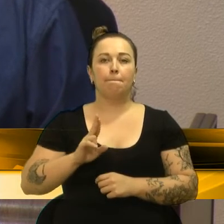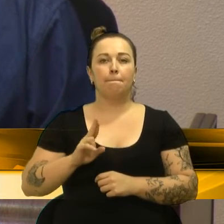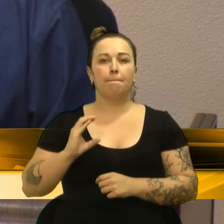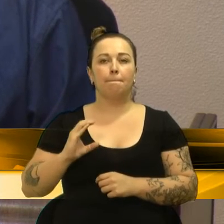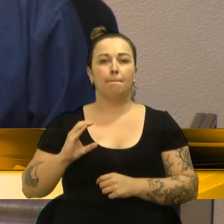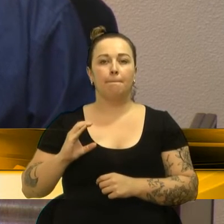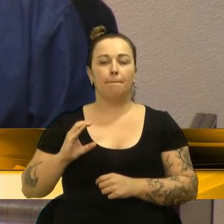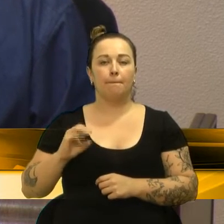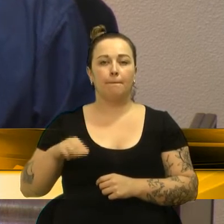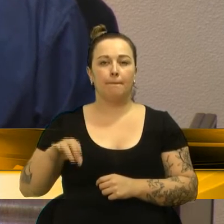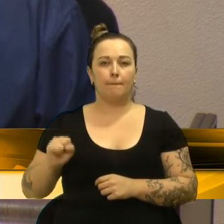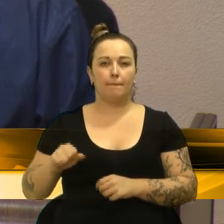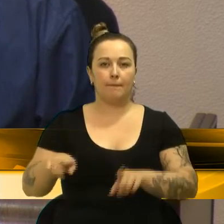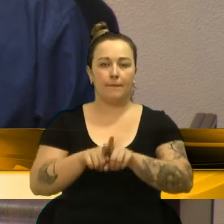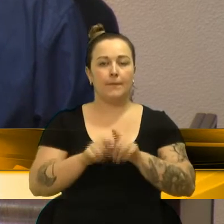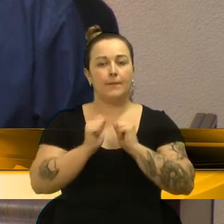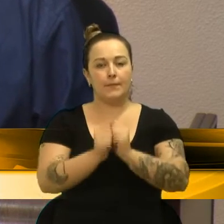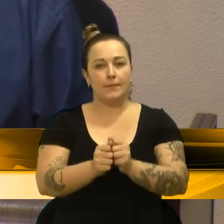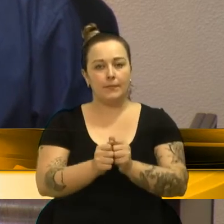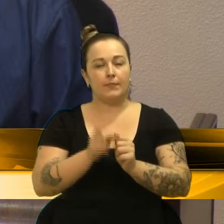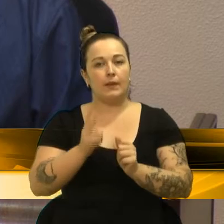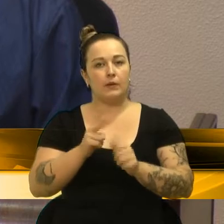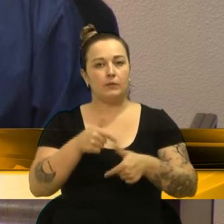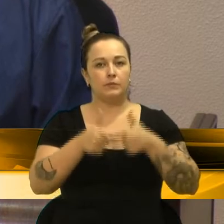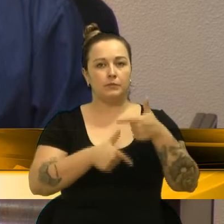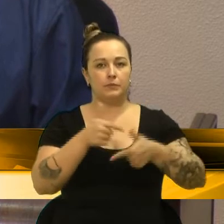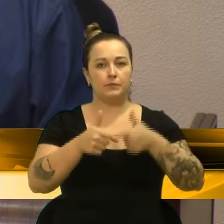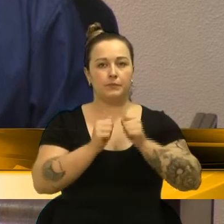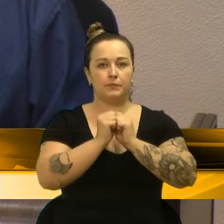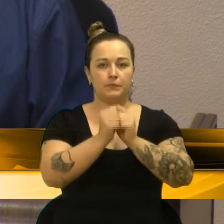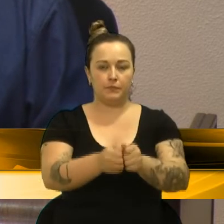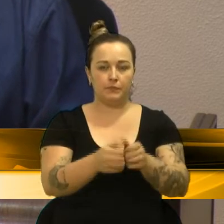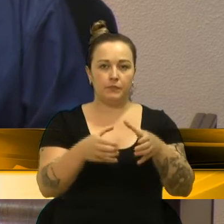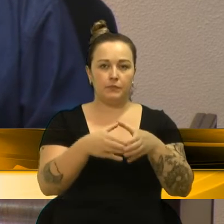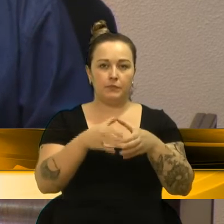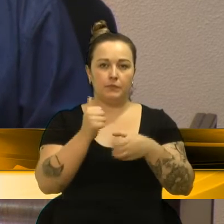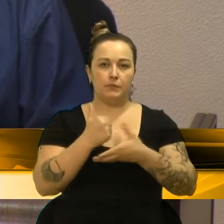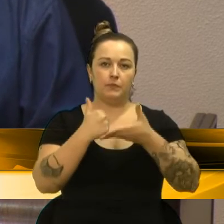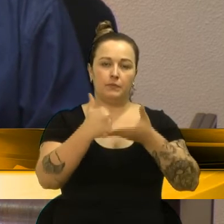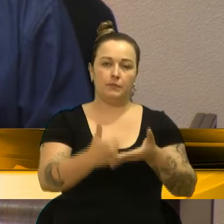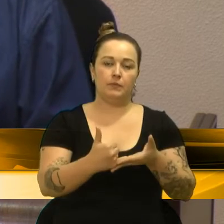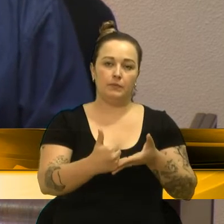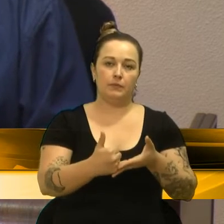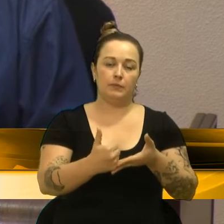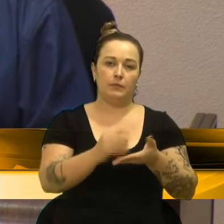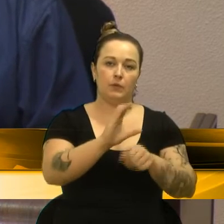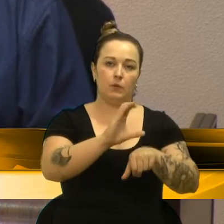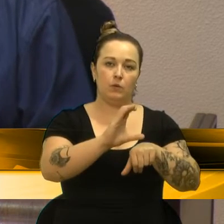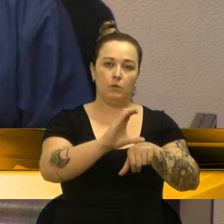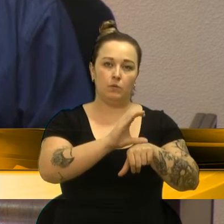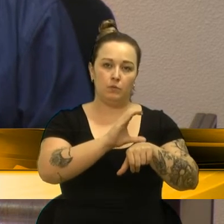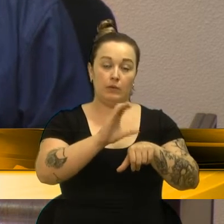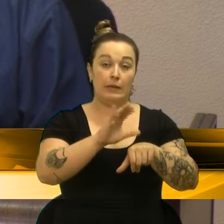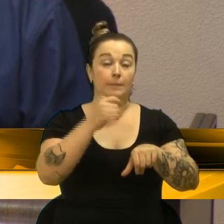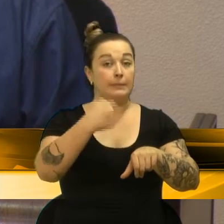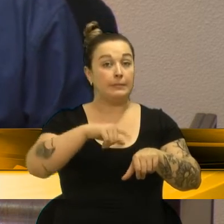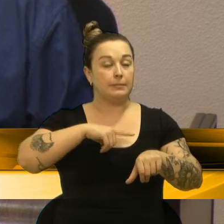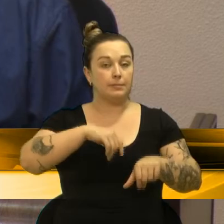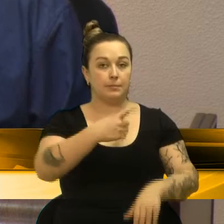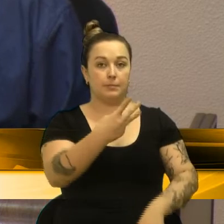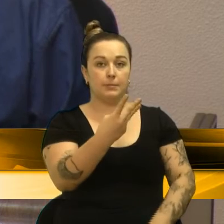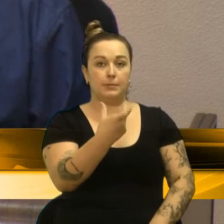forma partidária em relação ao conjunto dos demais segmentos. Artigo 6º. O CMS será constituído de 36 membros para viabilizar